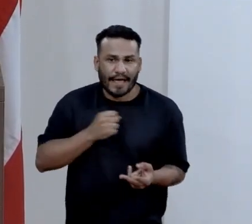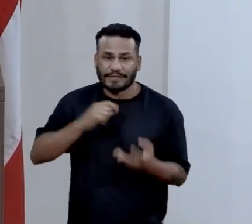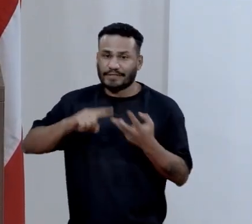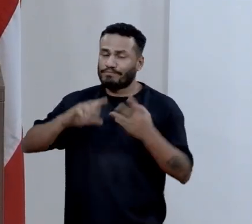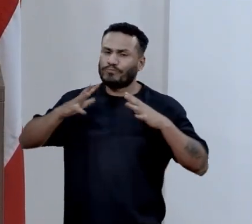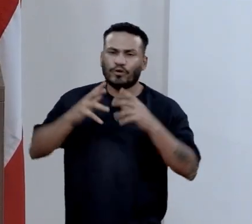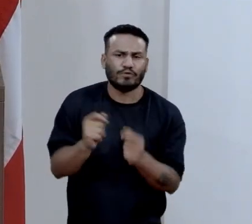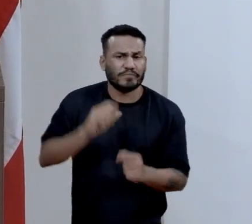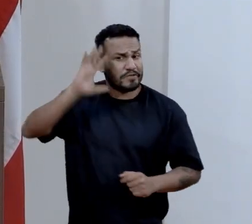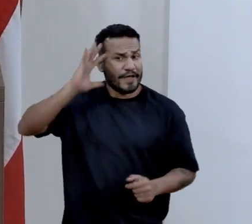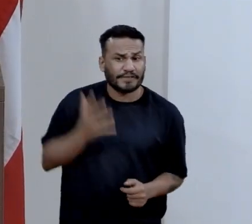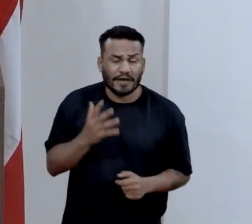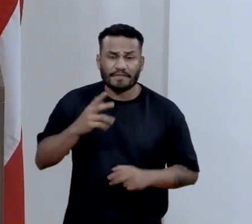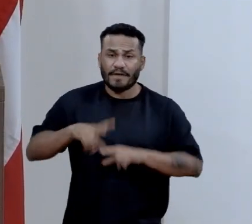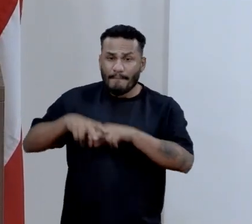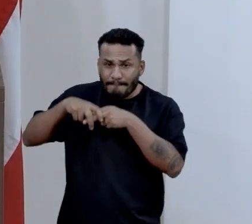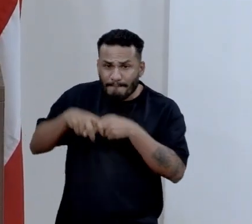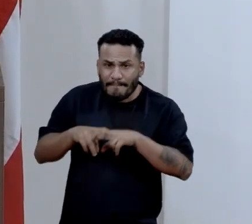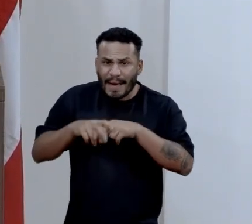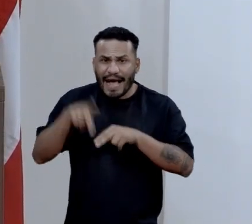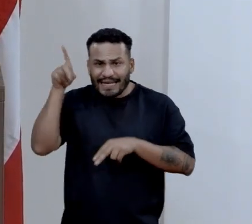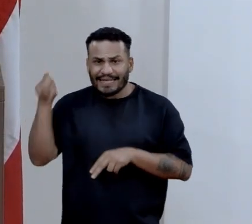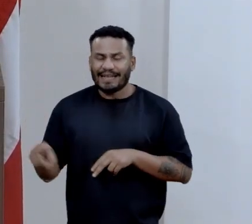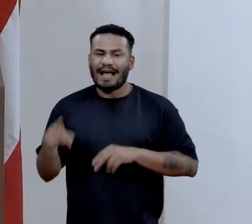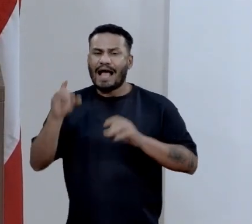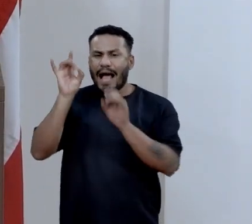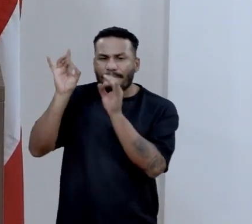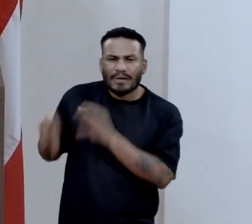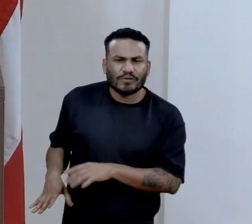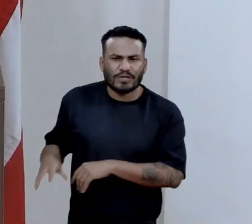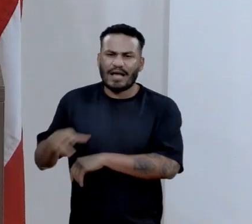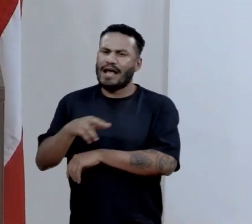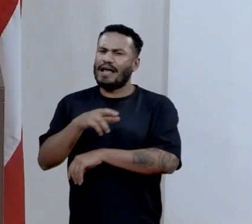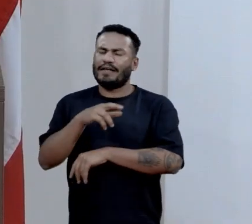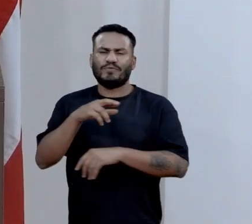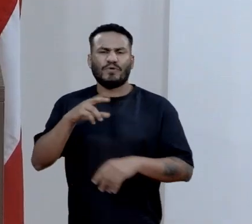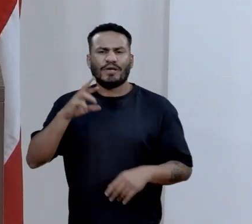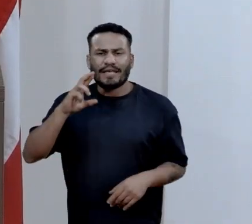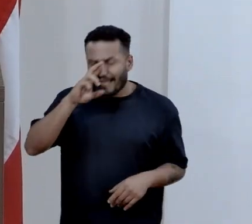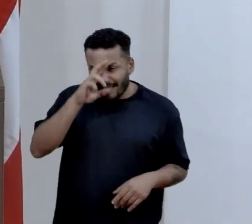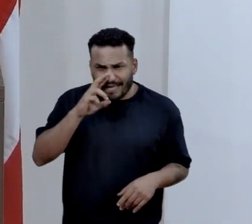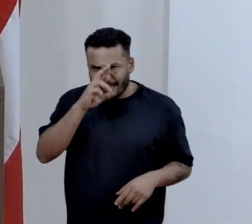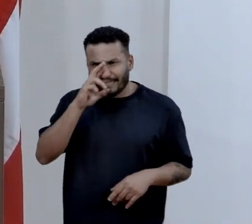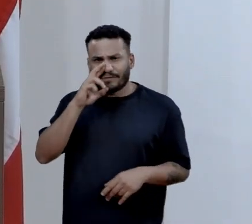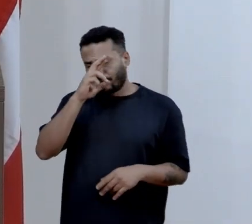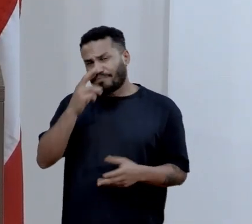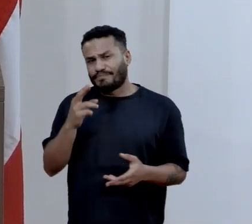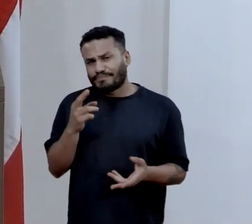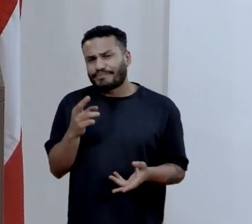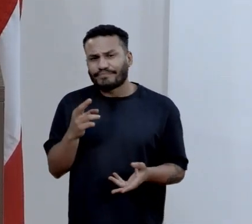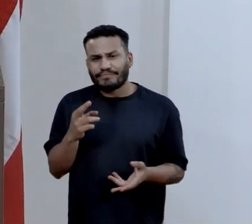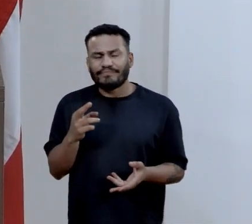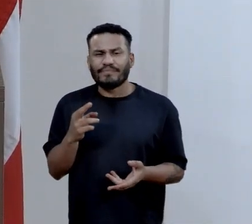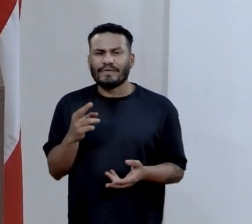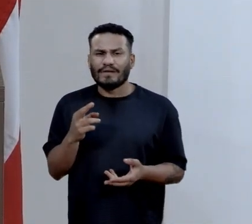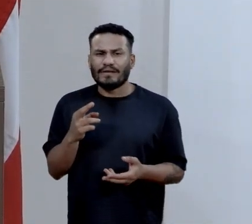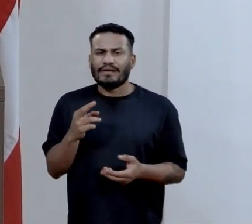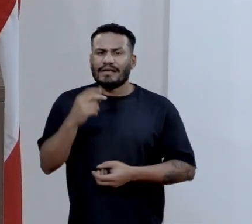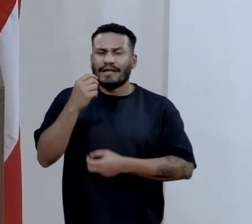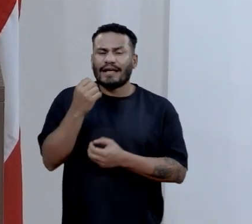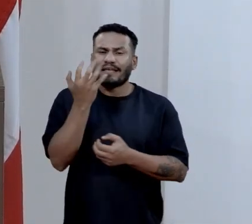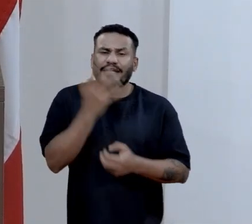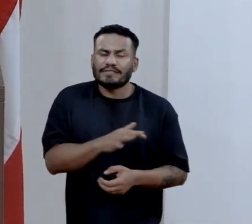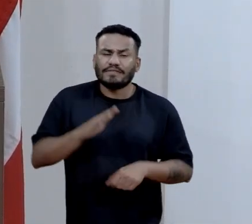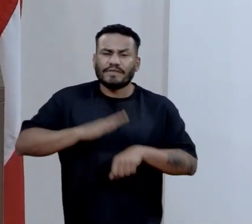e não resolve. Está esse parque lá abandonado, o parquinho, correndo risco, criança com prego, com ponta. E aí os caras vão lá fazer, o que eles